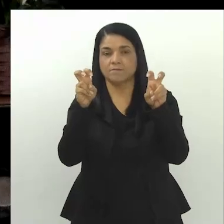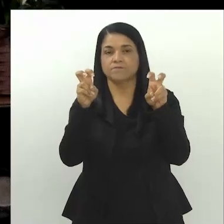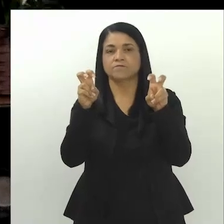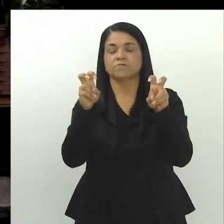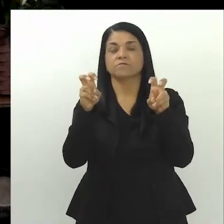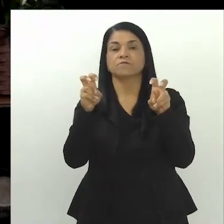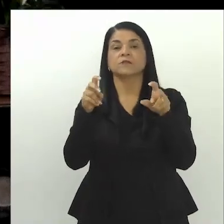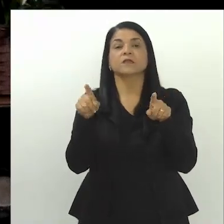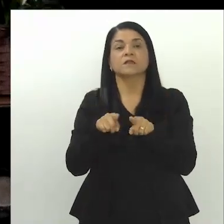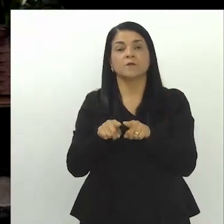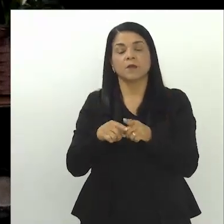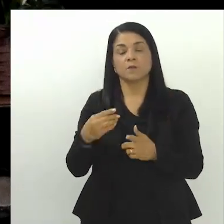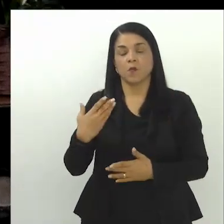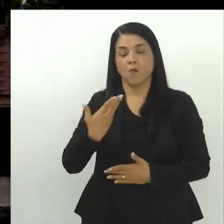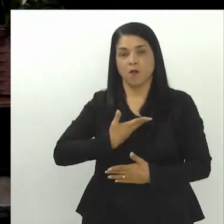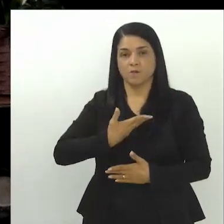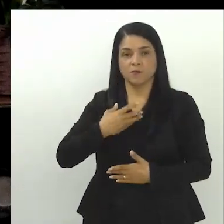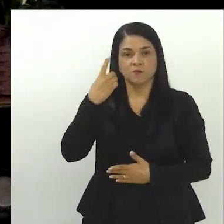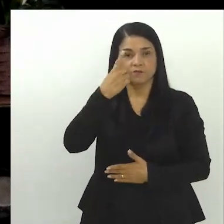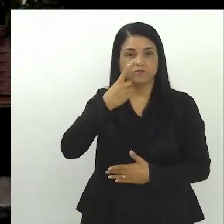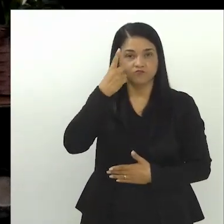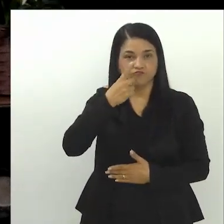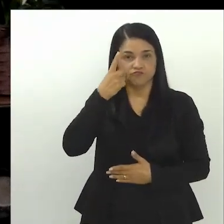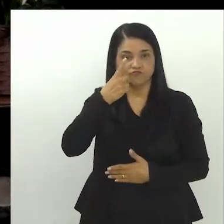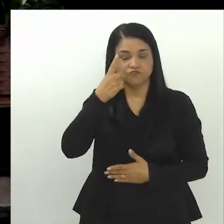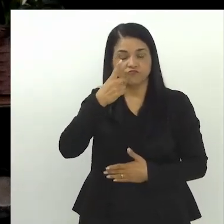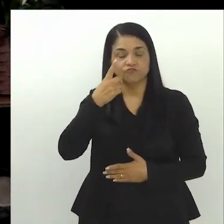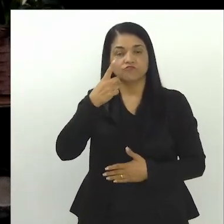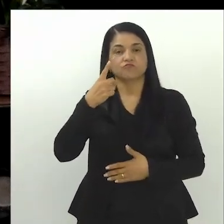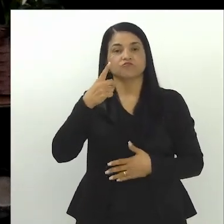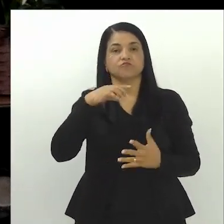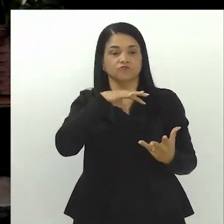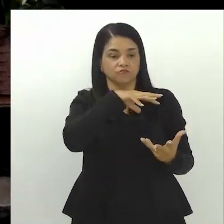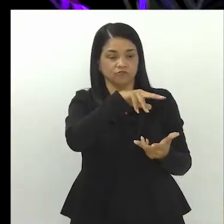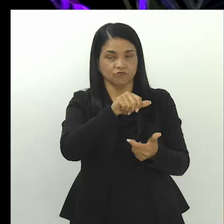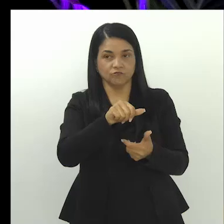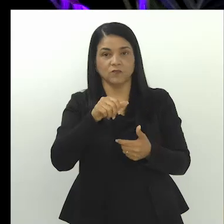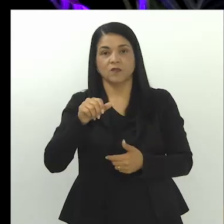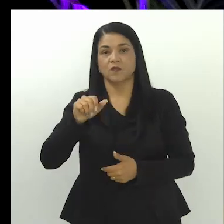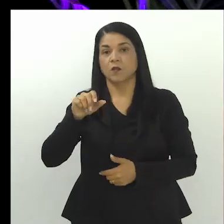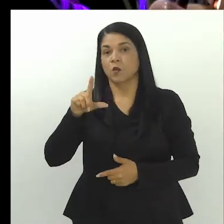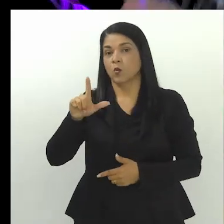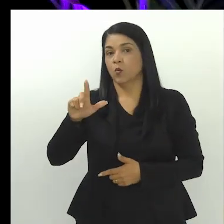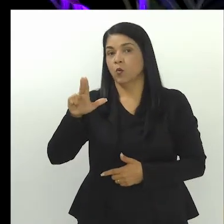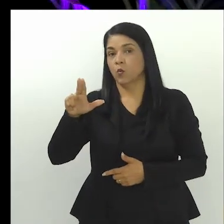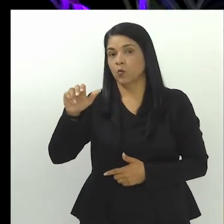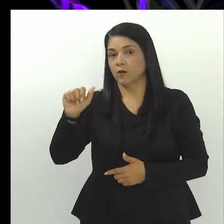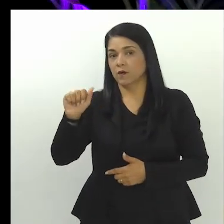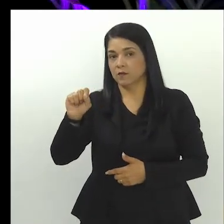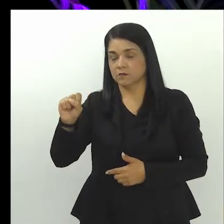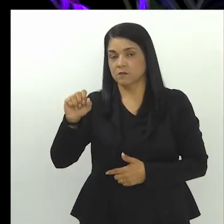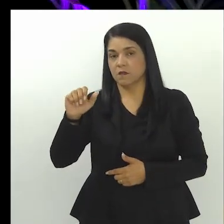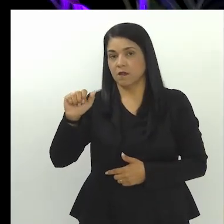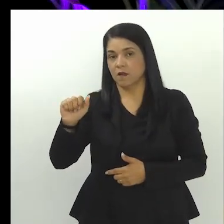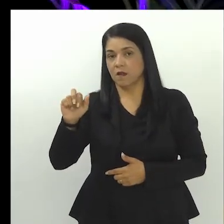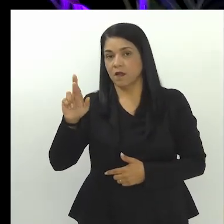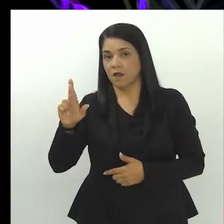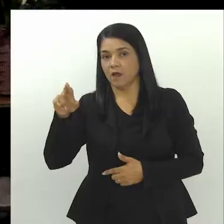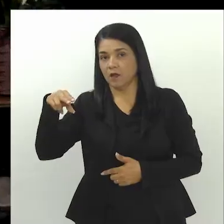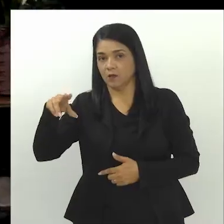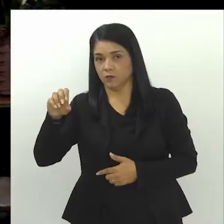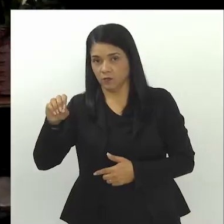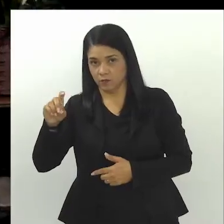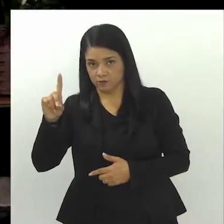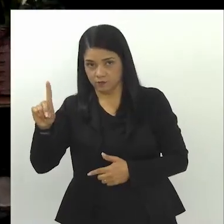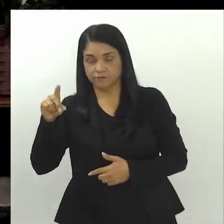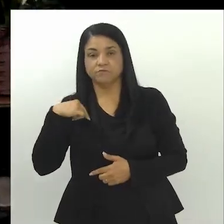especialmente nesse segmento, e o meu colega advogado da Comissão de Direito Internacional, Lucas Arnaud, debatendo o que aconteceu entre